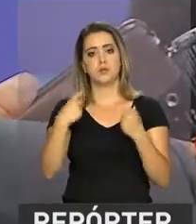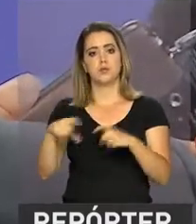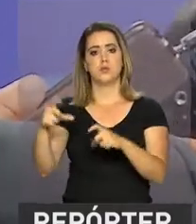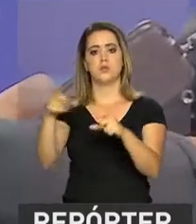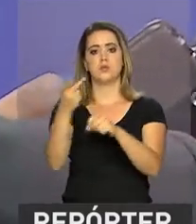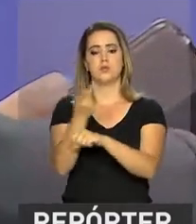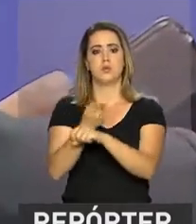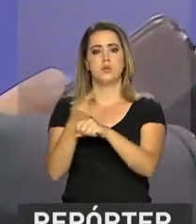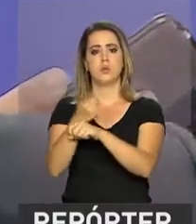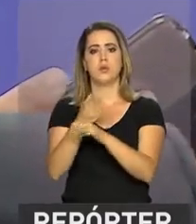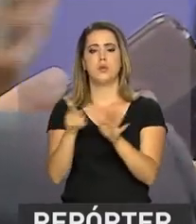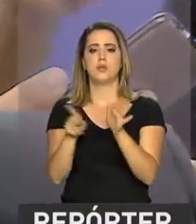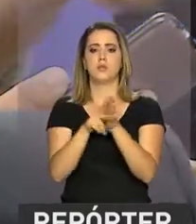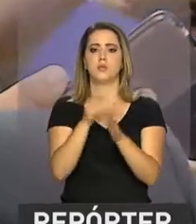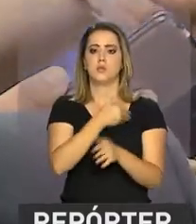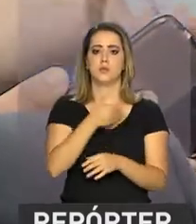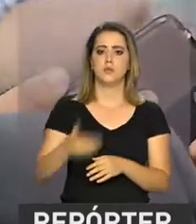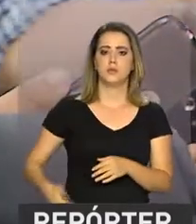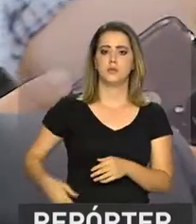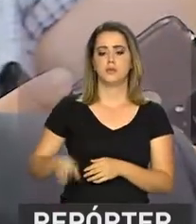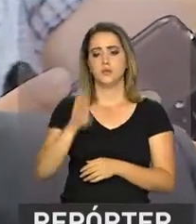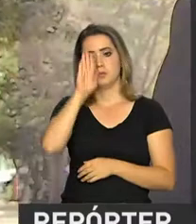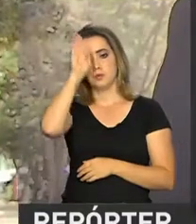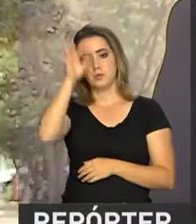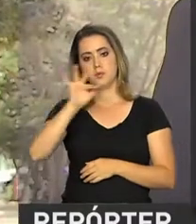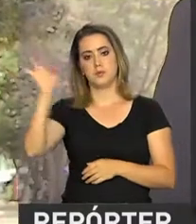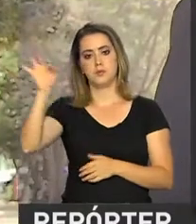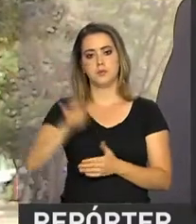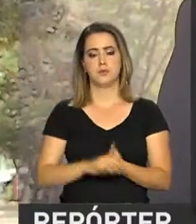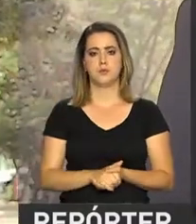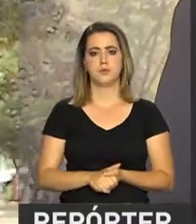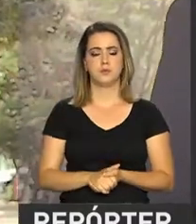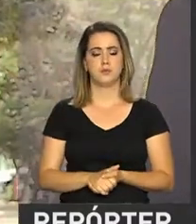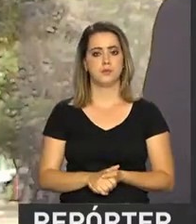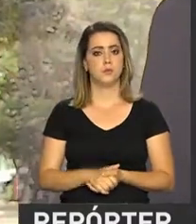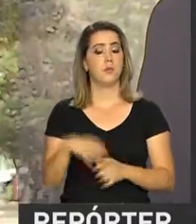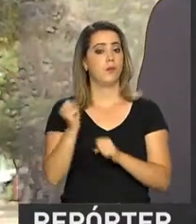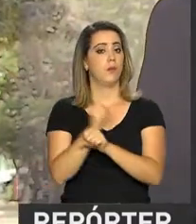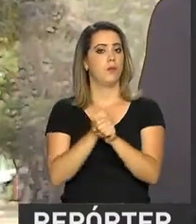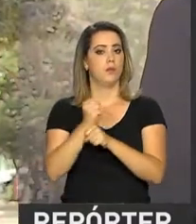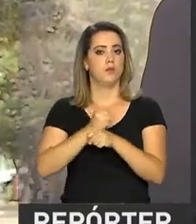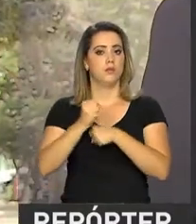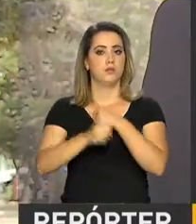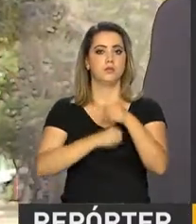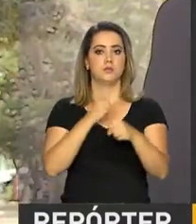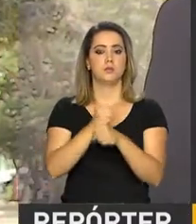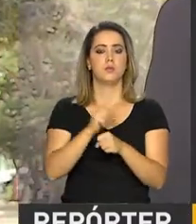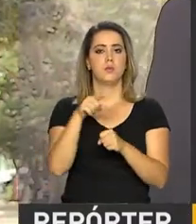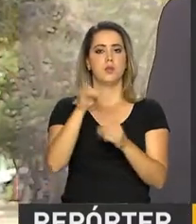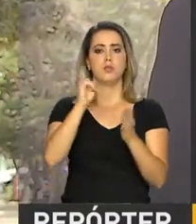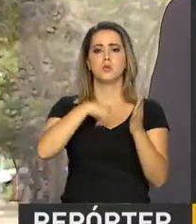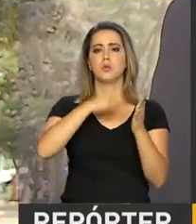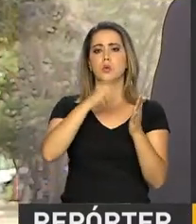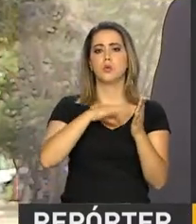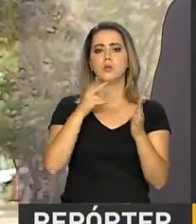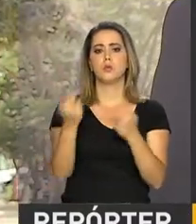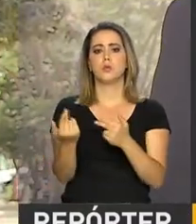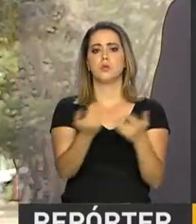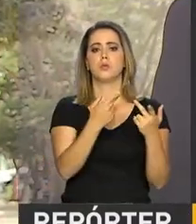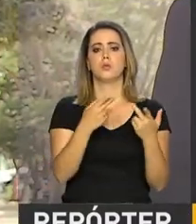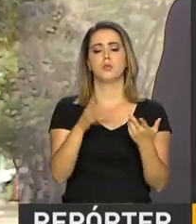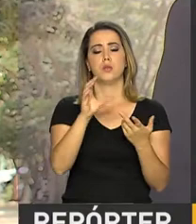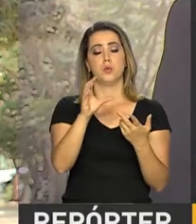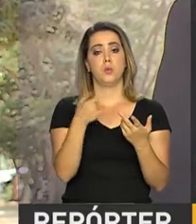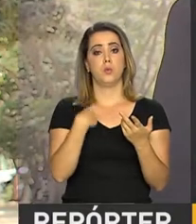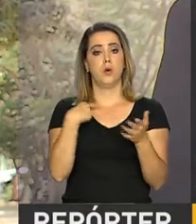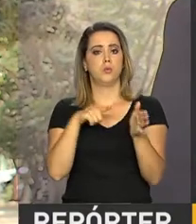instituições públicas, principalmente as universidades federais. Elaborado anualmente, esse documento é como um raio-x do ensino superior no